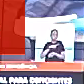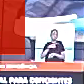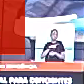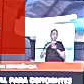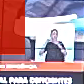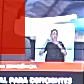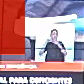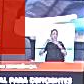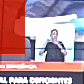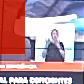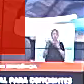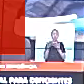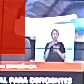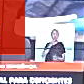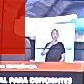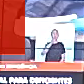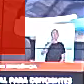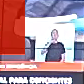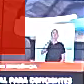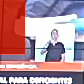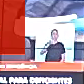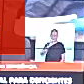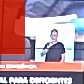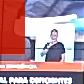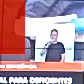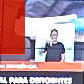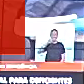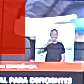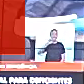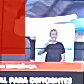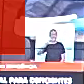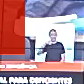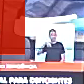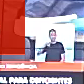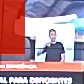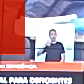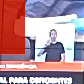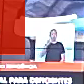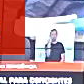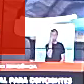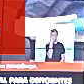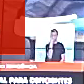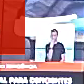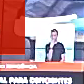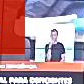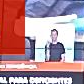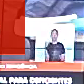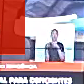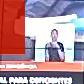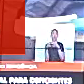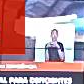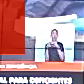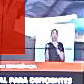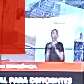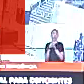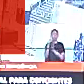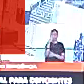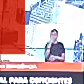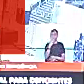do Nascimento, deficiente visual, Conselho da Pessoa com Deficiente de Lavras.